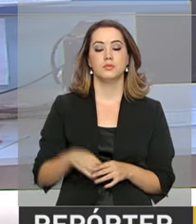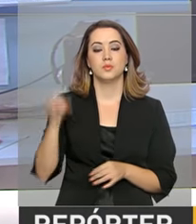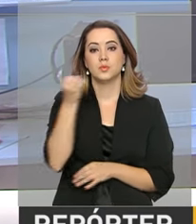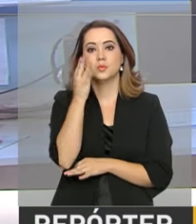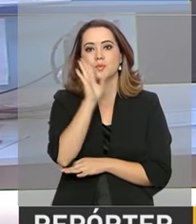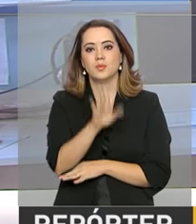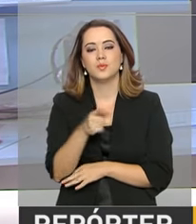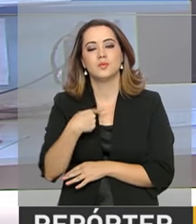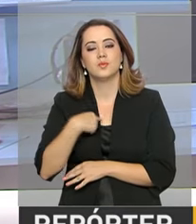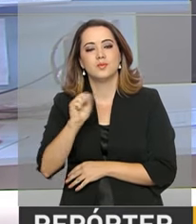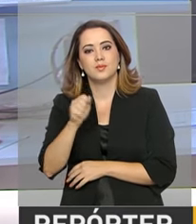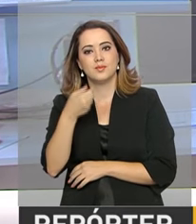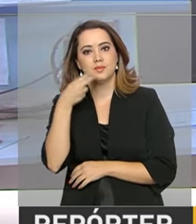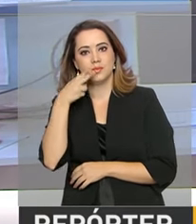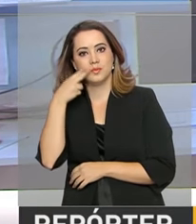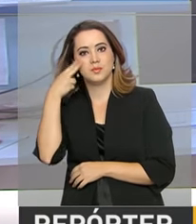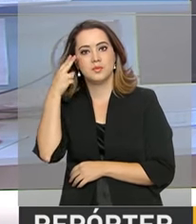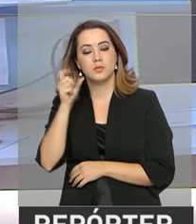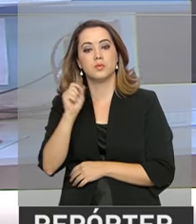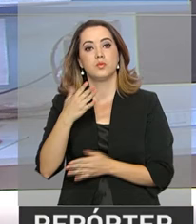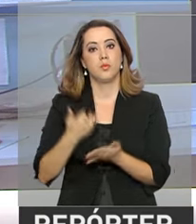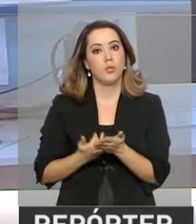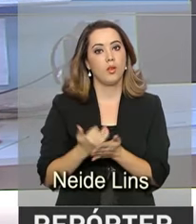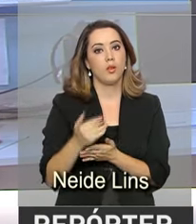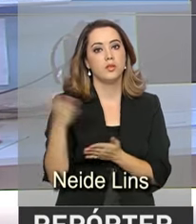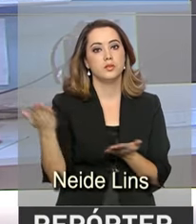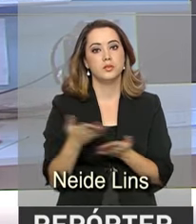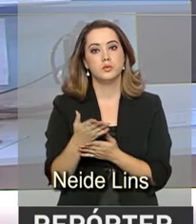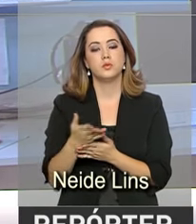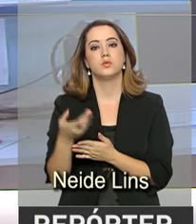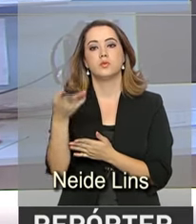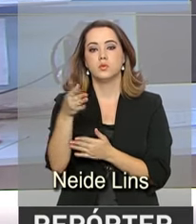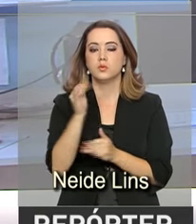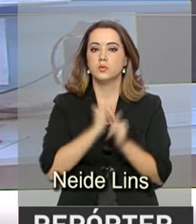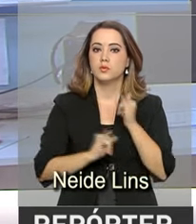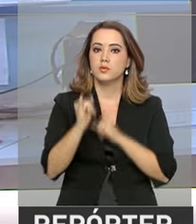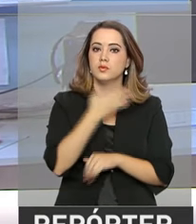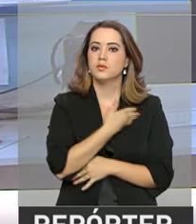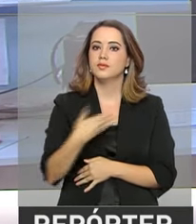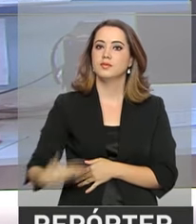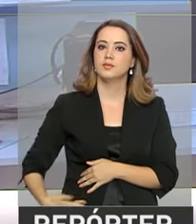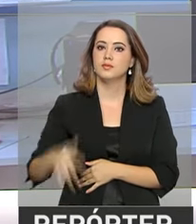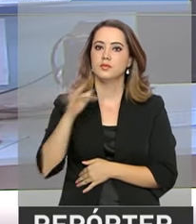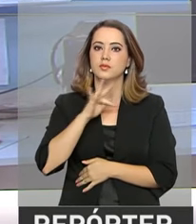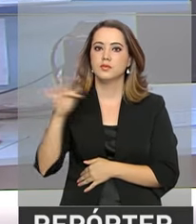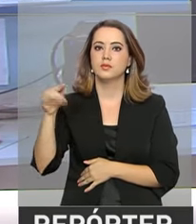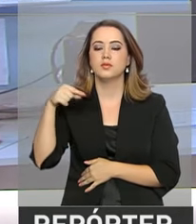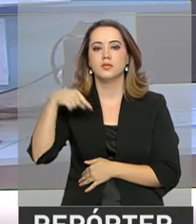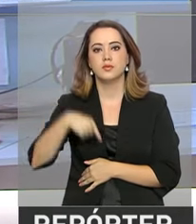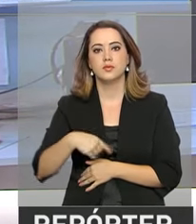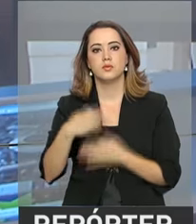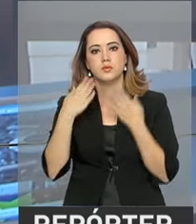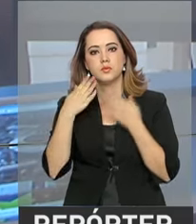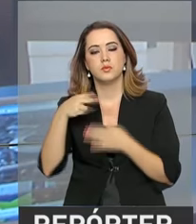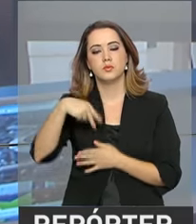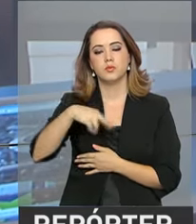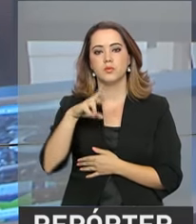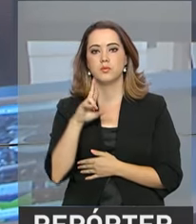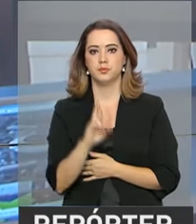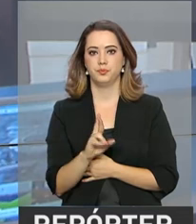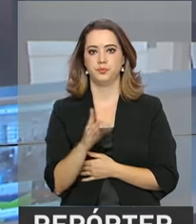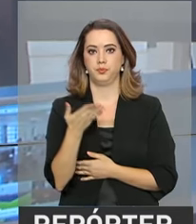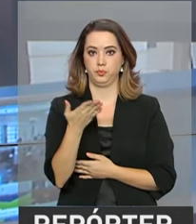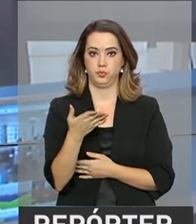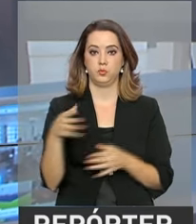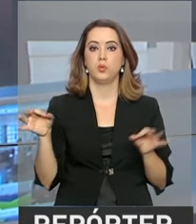Olá, boa tarde. Eu sou José Luiz Filho e a partir de agora trago para você as notícias do governo federal aqui no Repórter NBR. Terminou há